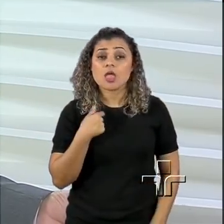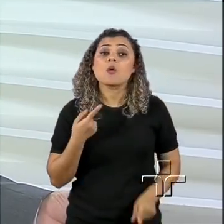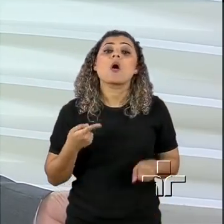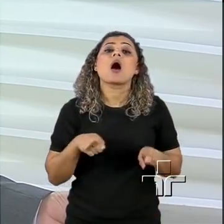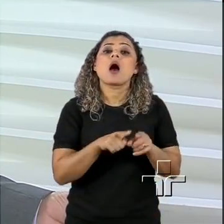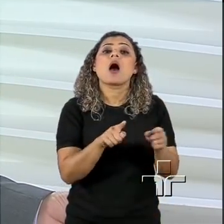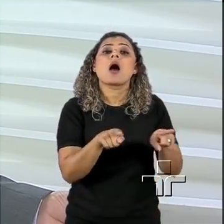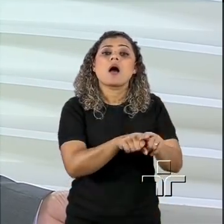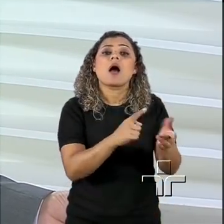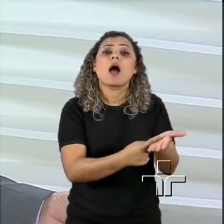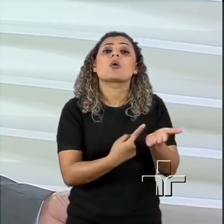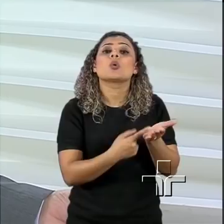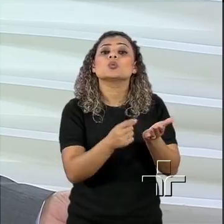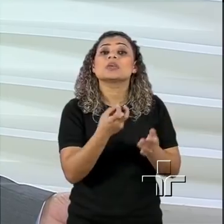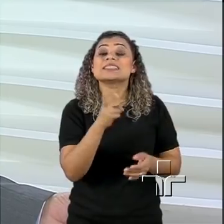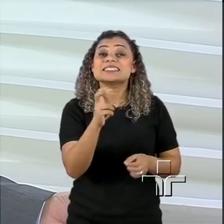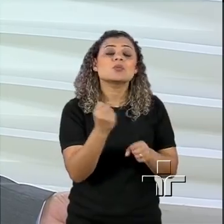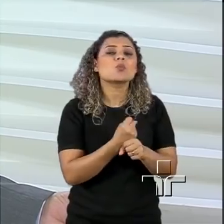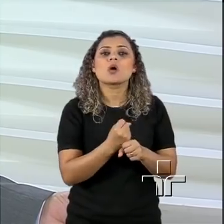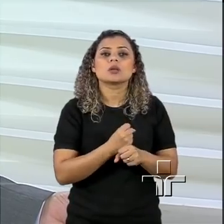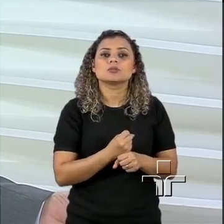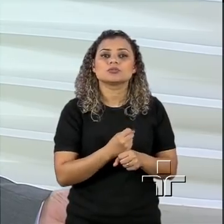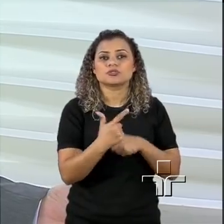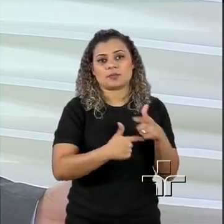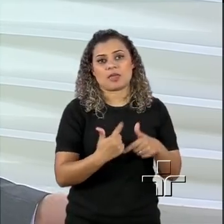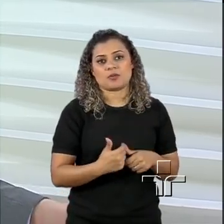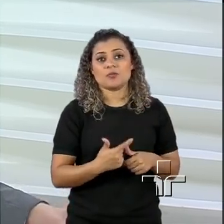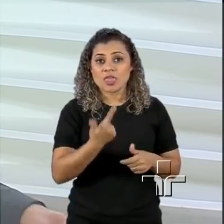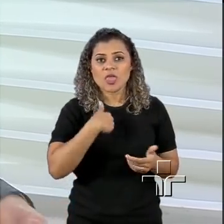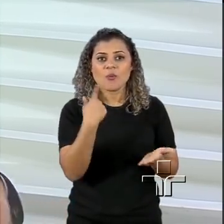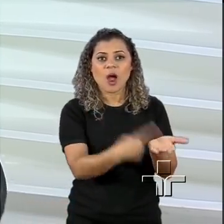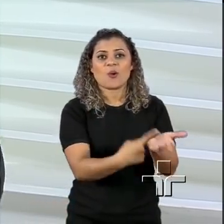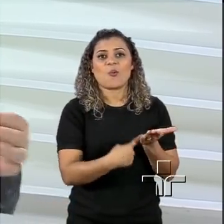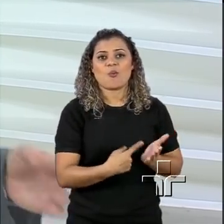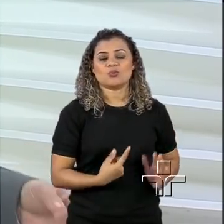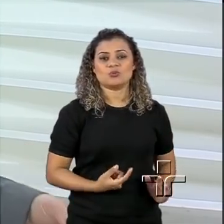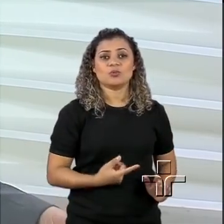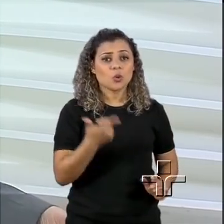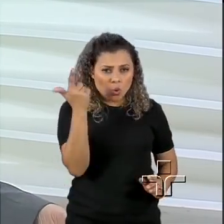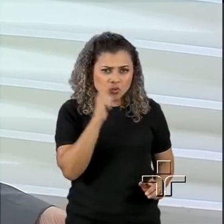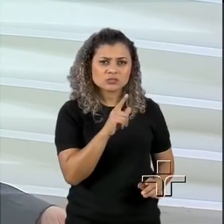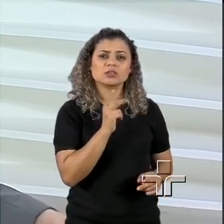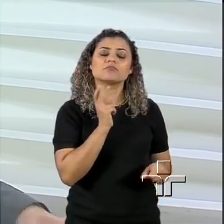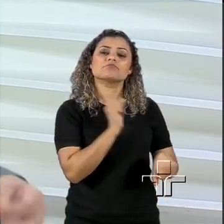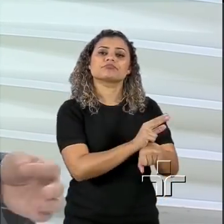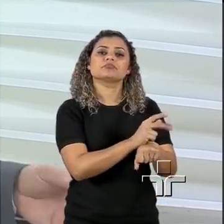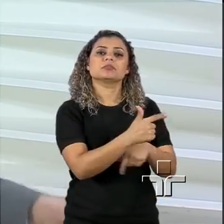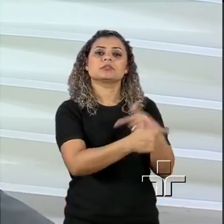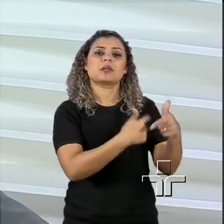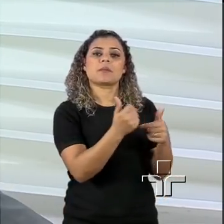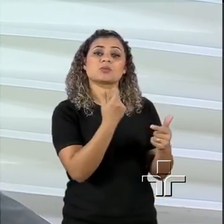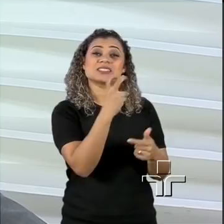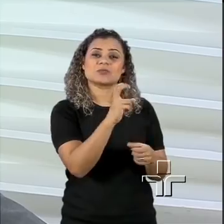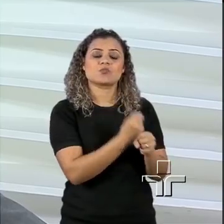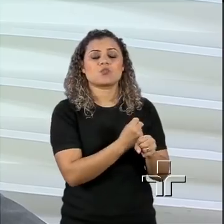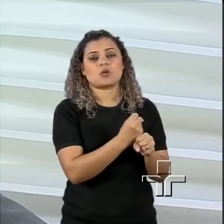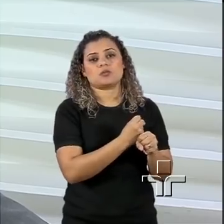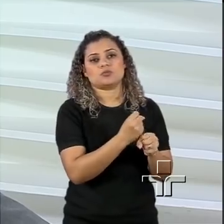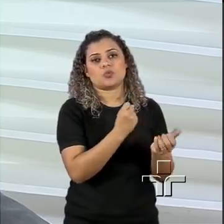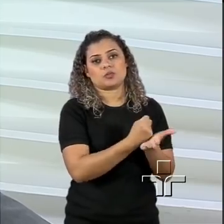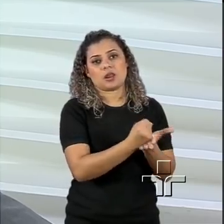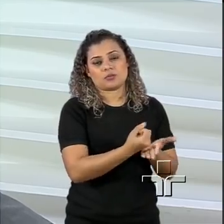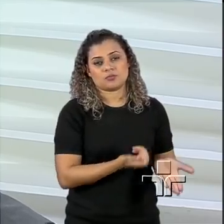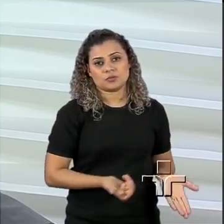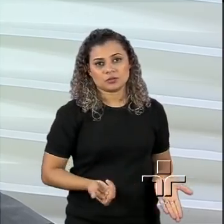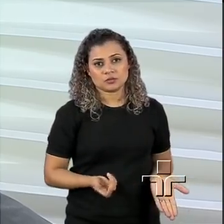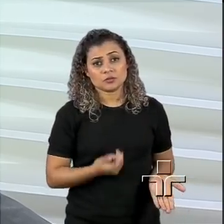5 anos de emprego, garantia de empregos. Ou seja, eles foram altamente vitoriosos e elogiosos, é só perguntar para os